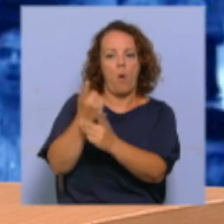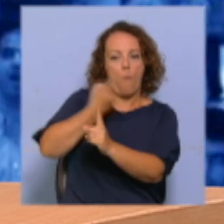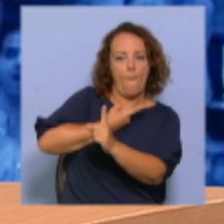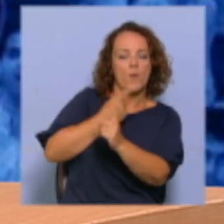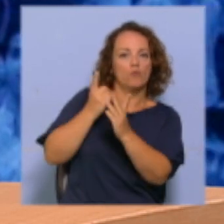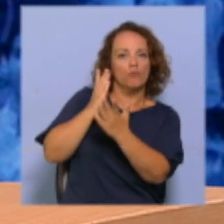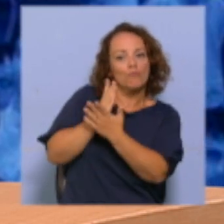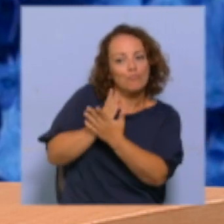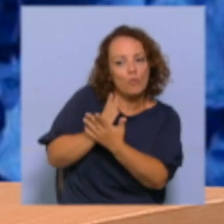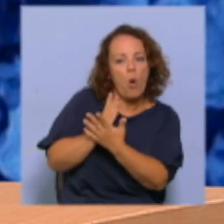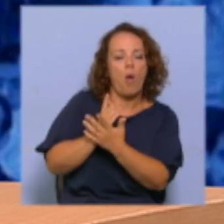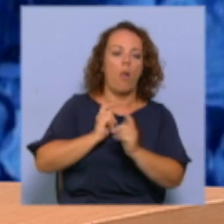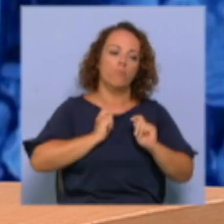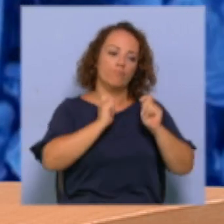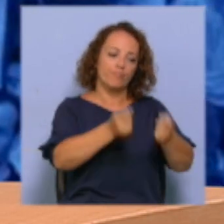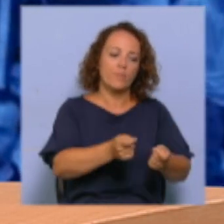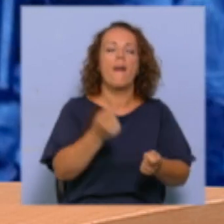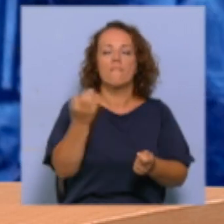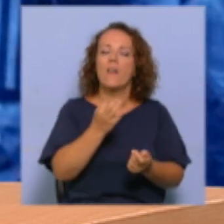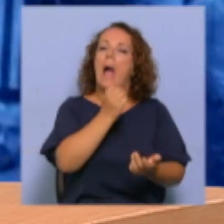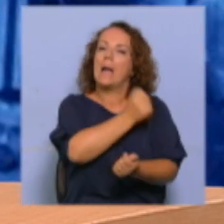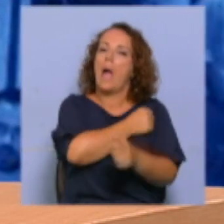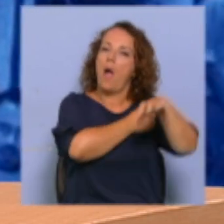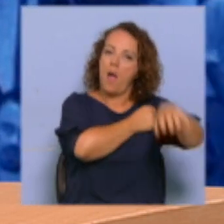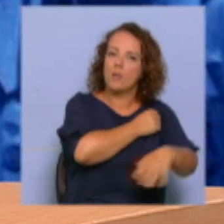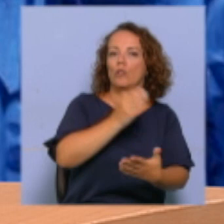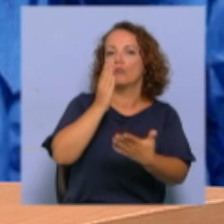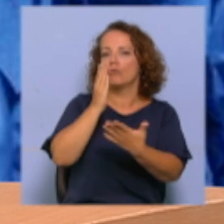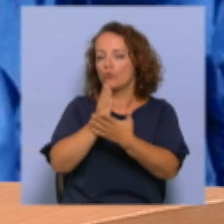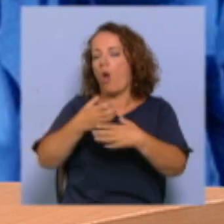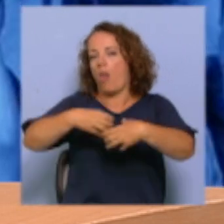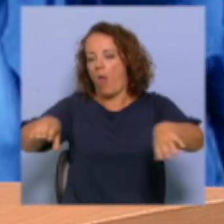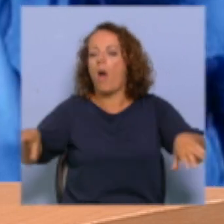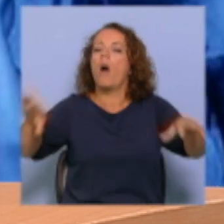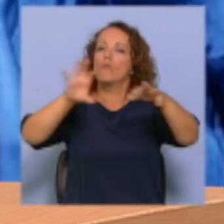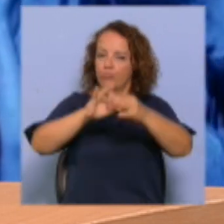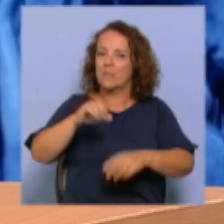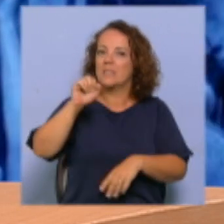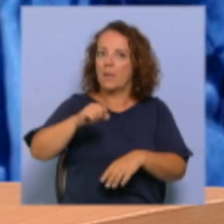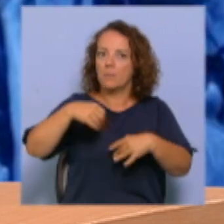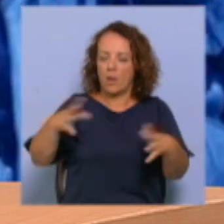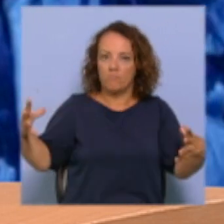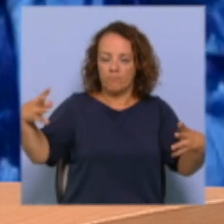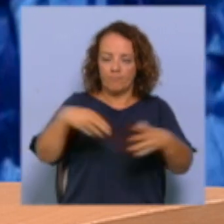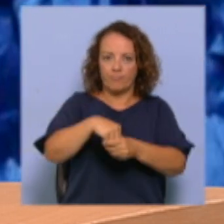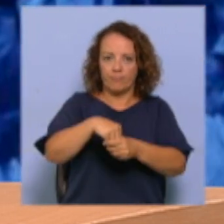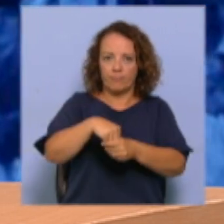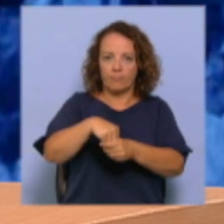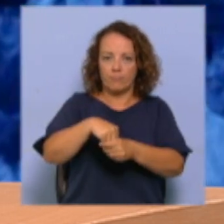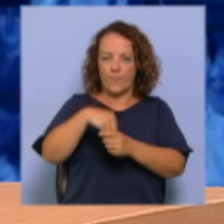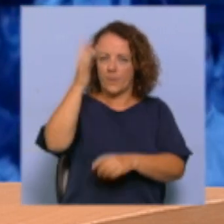casa, complementam-se. Mas tendo que juntar as duas, não é fácil porque